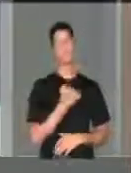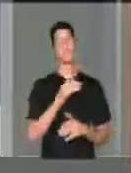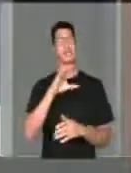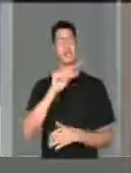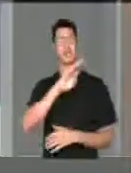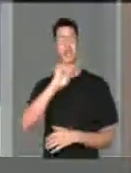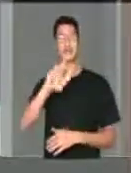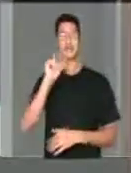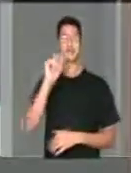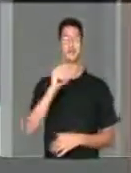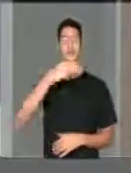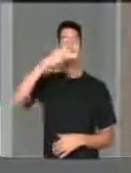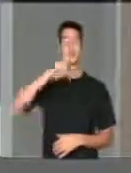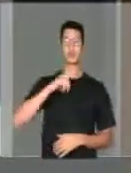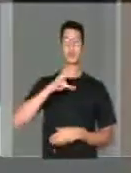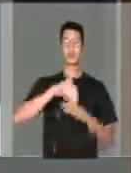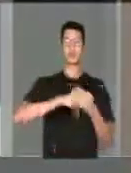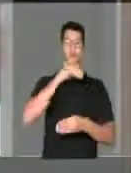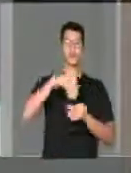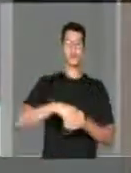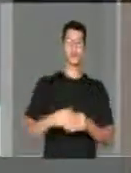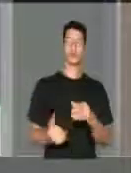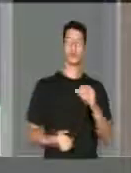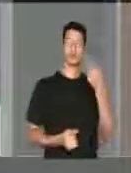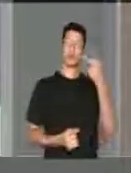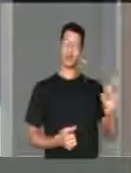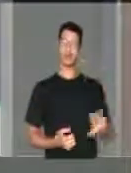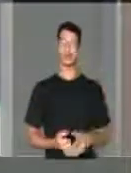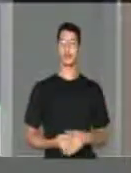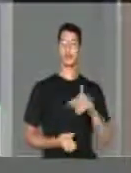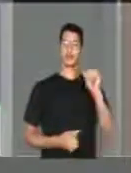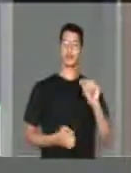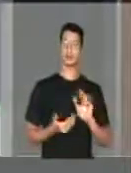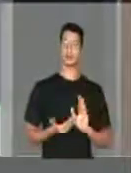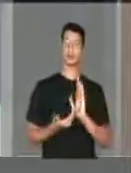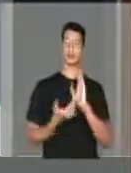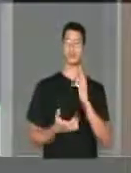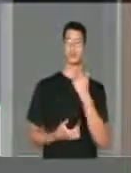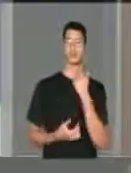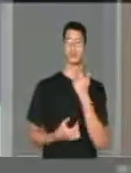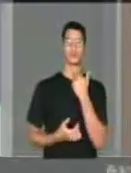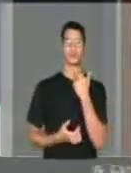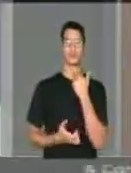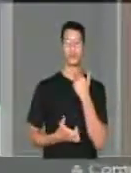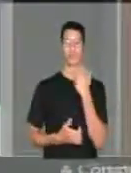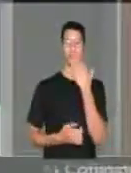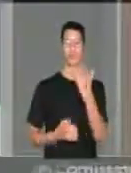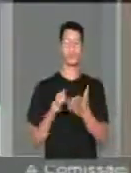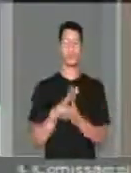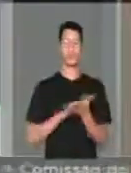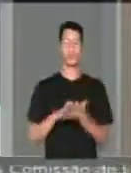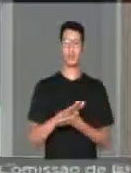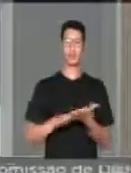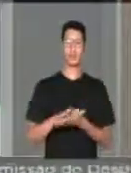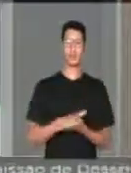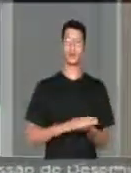cabal de que tem o envolvimento dele. Esta casa não pode, de forma